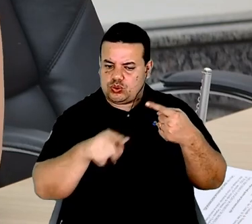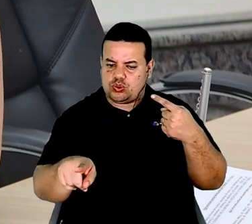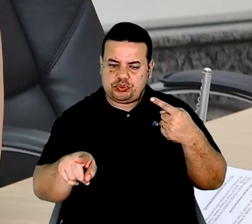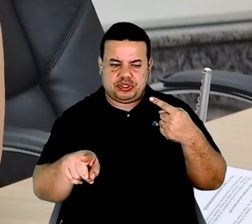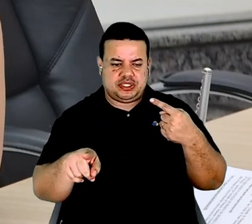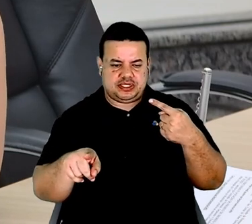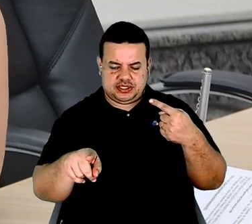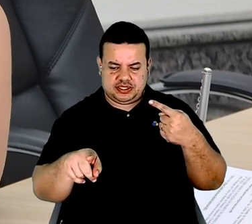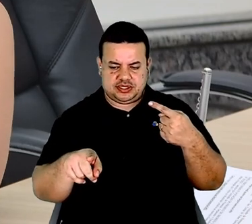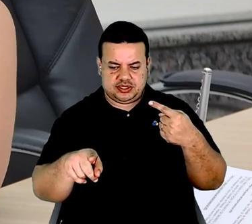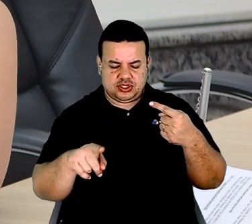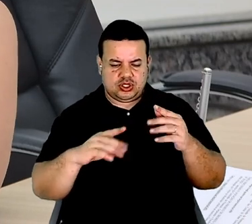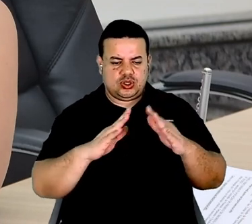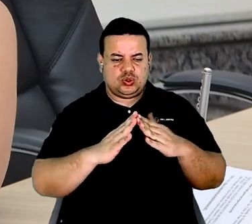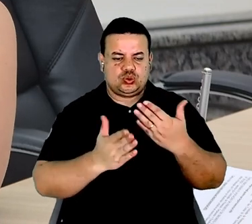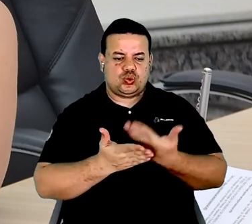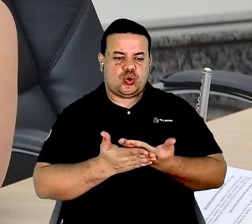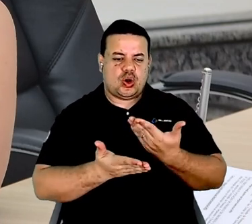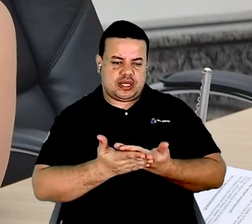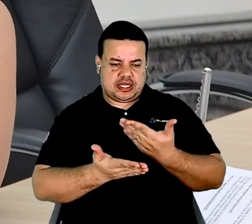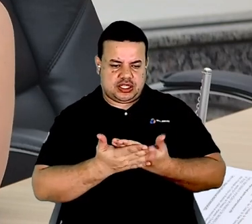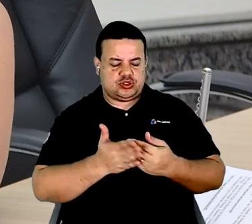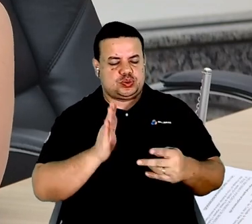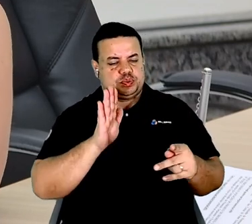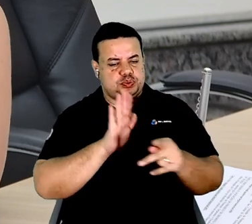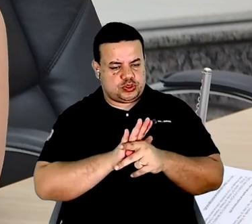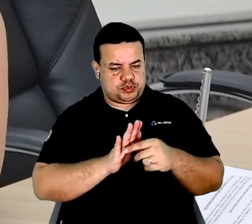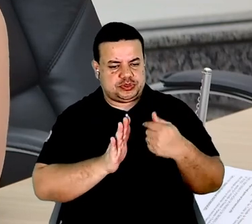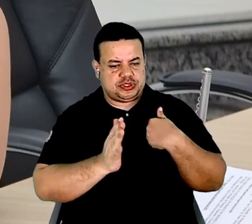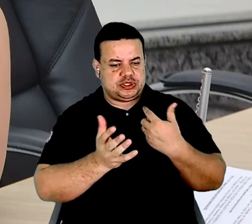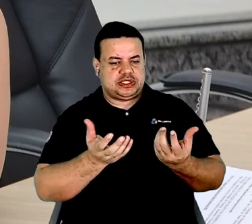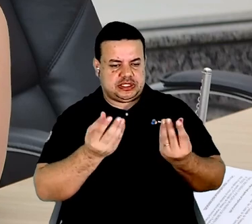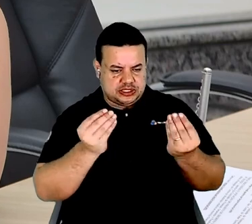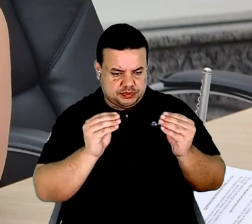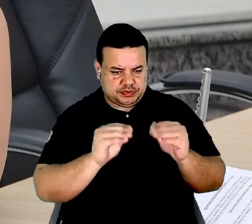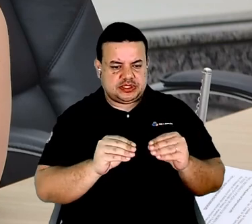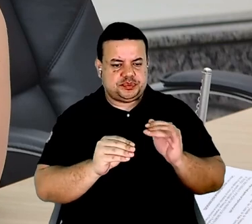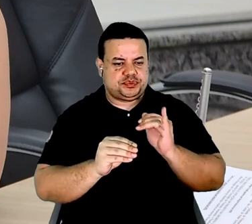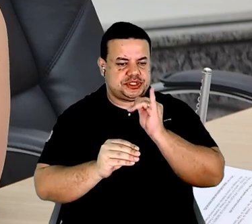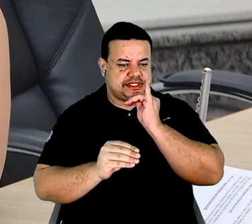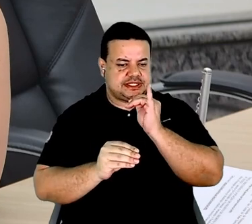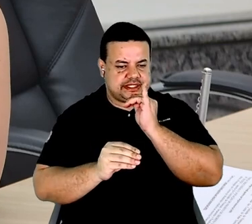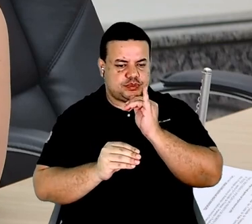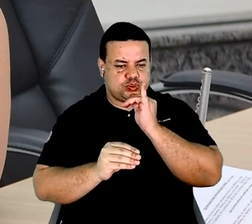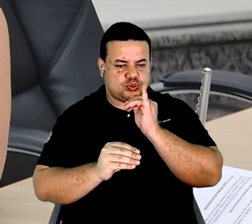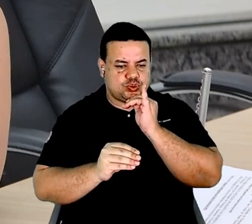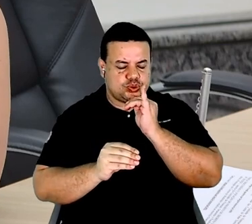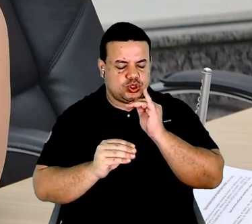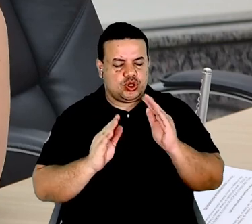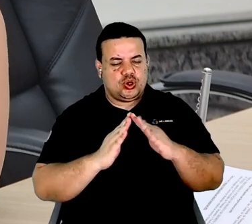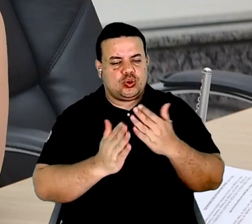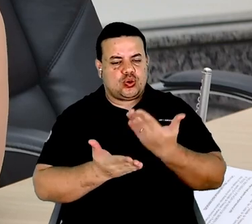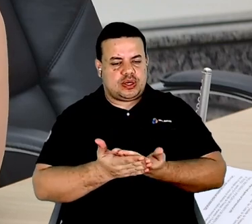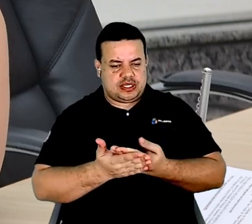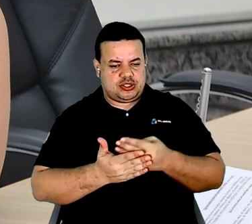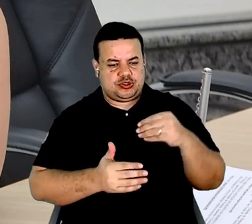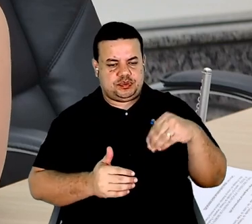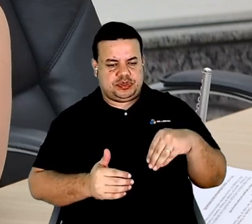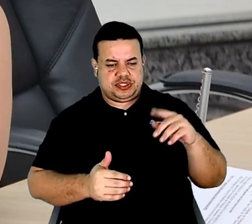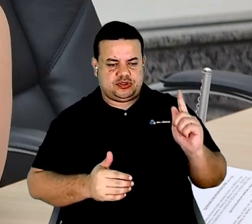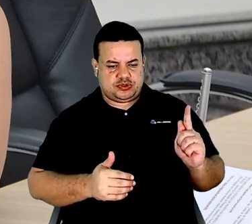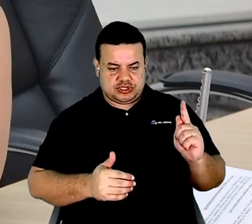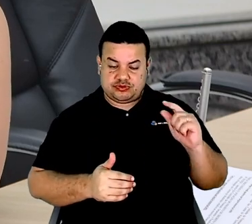no colégio especificamente da qual querem implantar. Por exemplo, o Colégio Mendes Gonçalves tem o maior